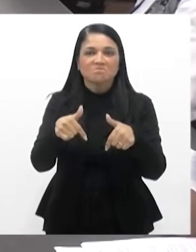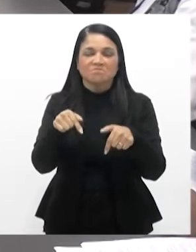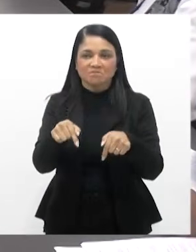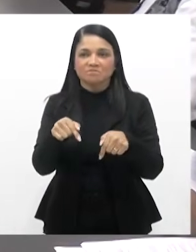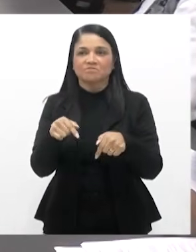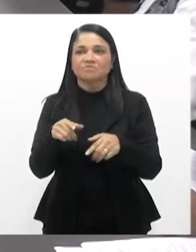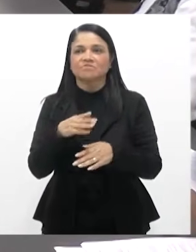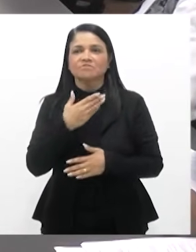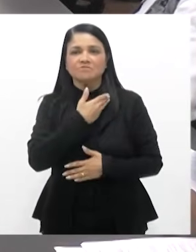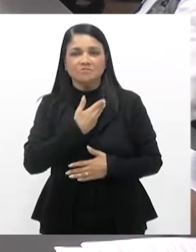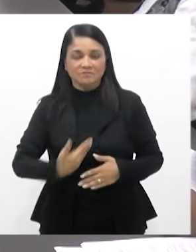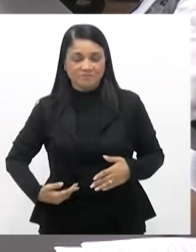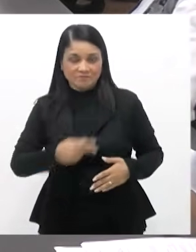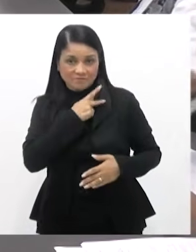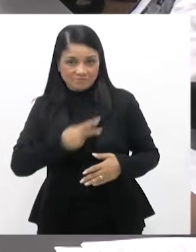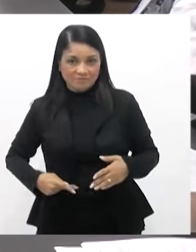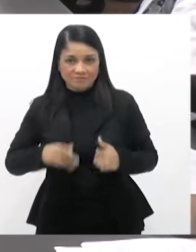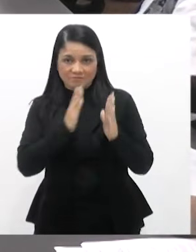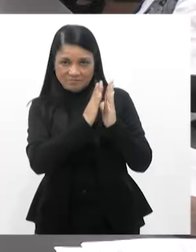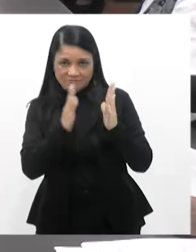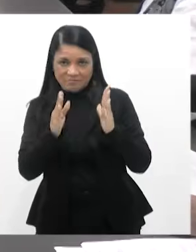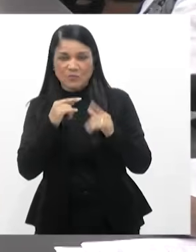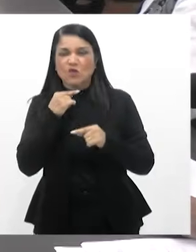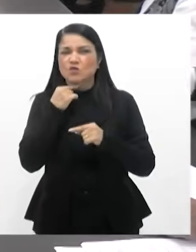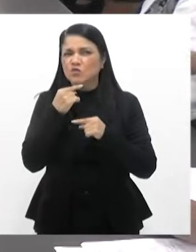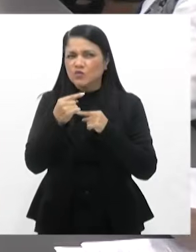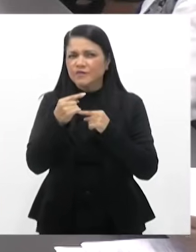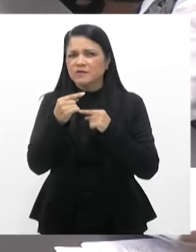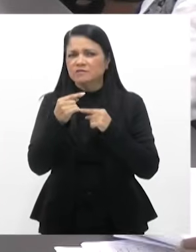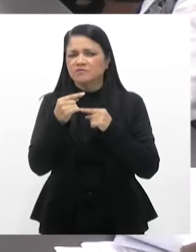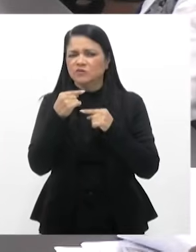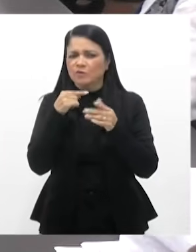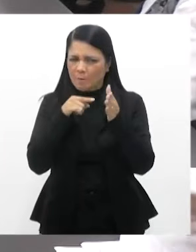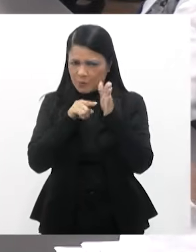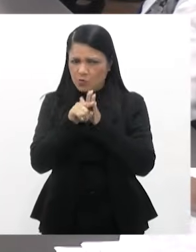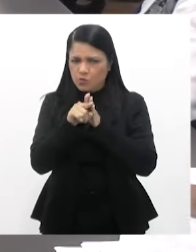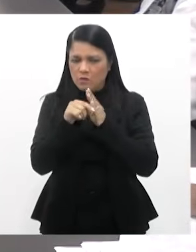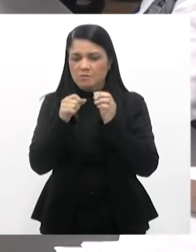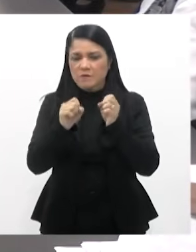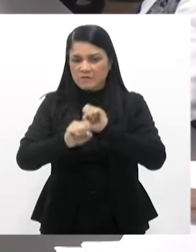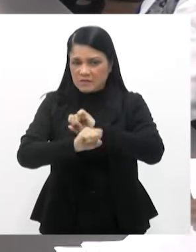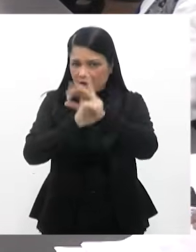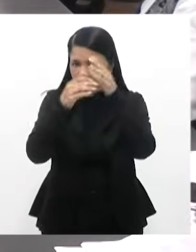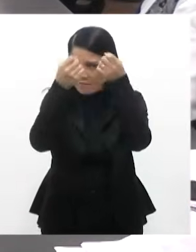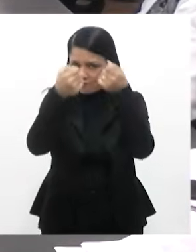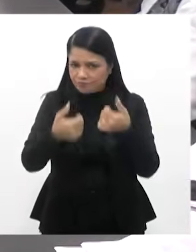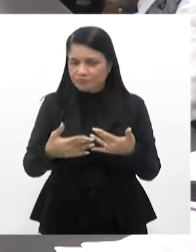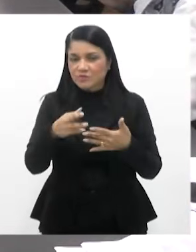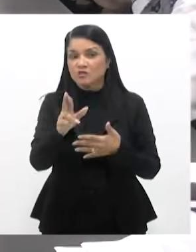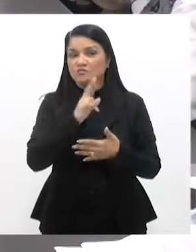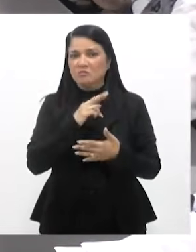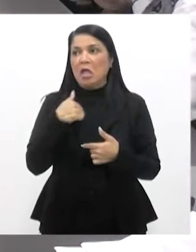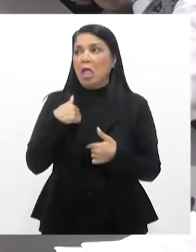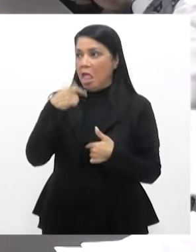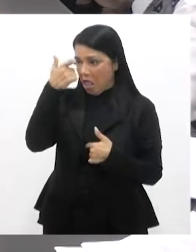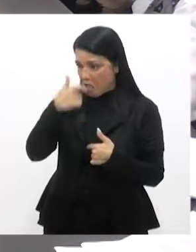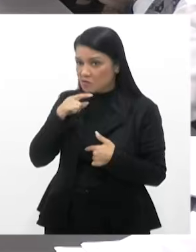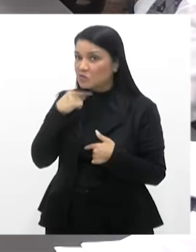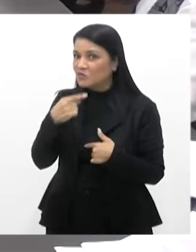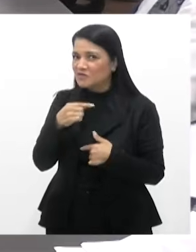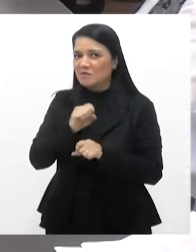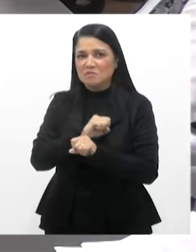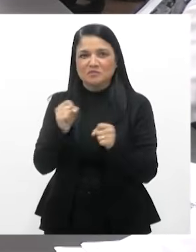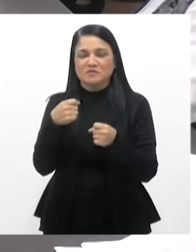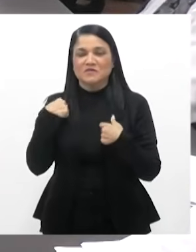Presidente, pela ordem, só uma dúvida. Uma dúvida para Vossa Excelência me esclarecer na qualidade de Quem sou relator. eu para tirar dúvida de Vossa Excelência? Não. Por